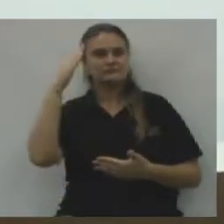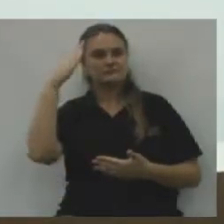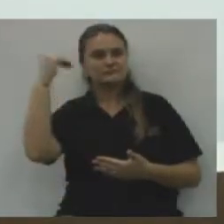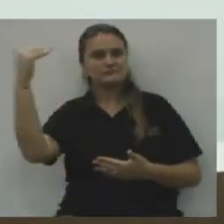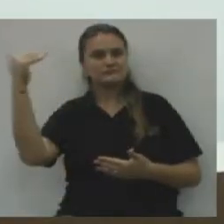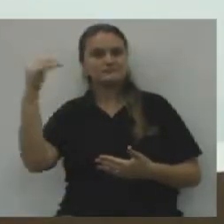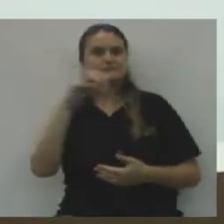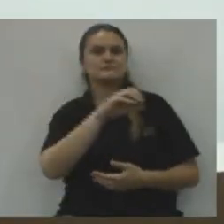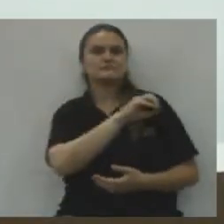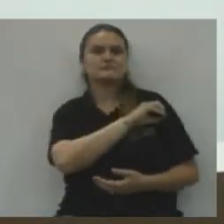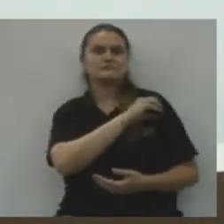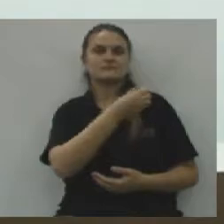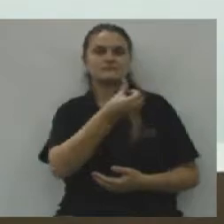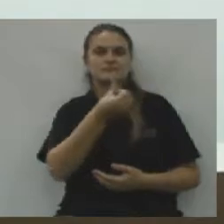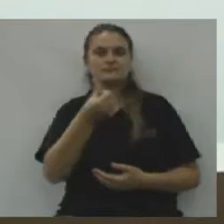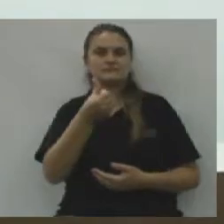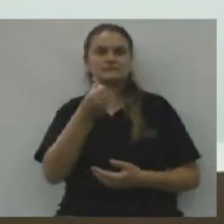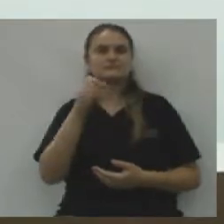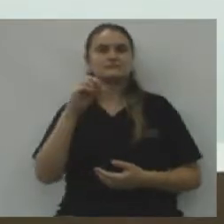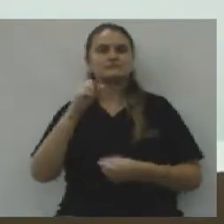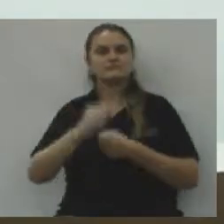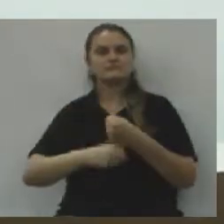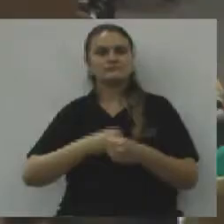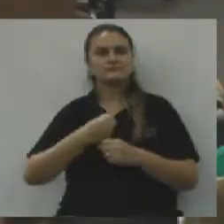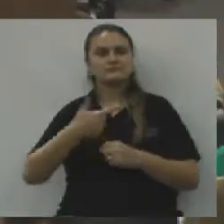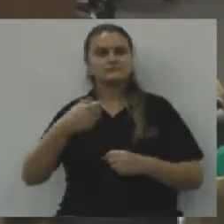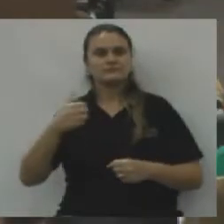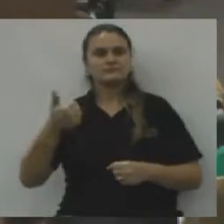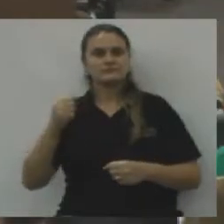6, 2018, do vereador Valdecir Rático.